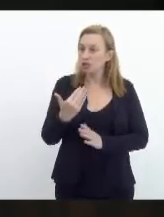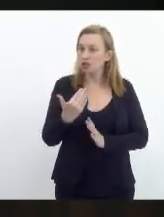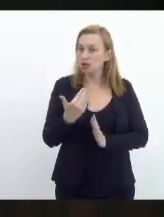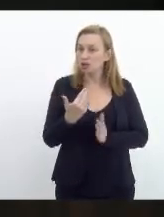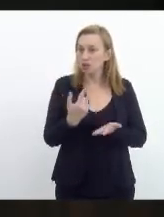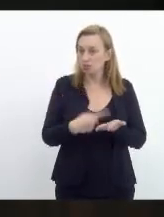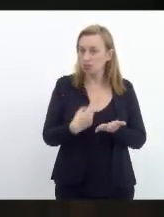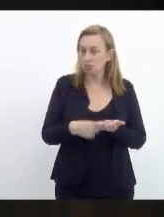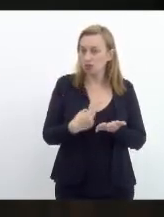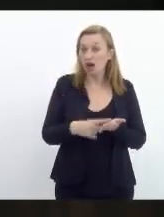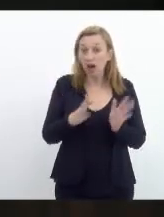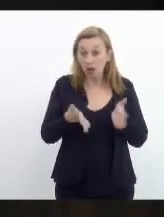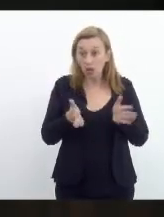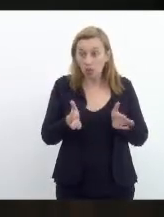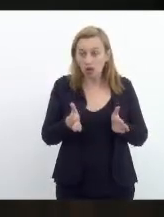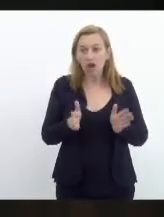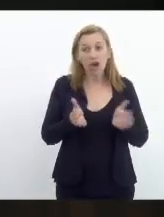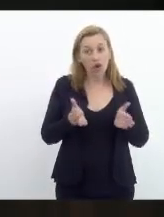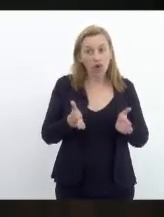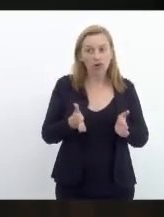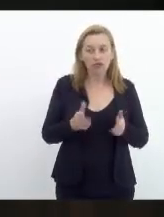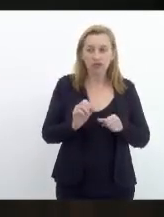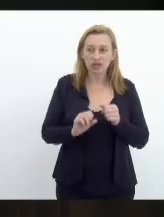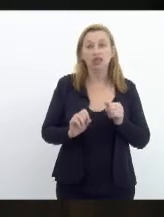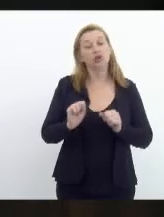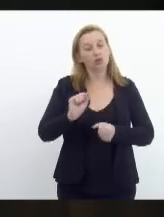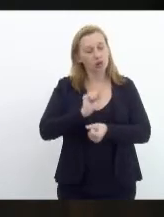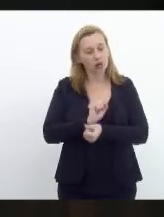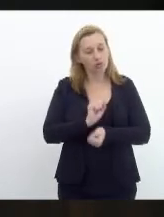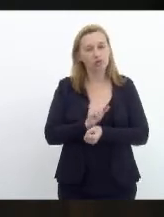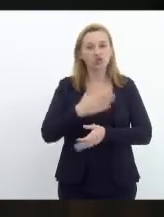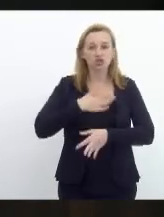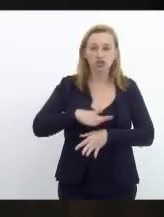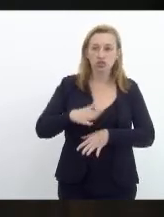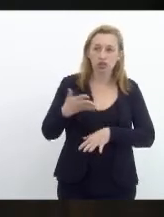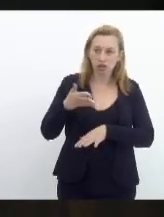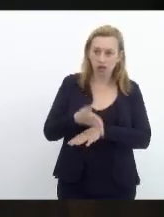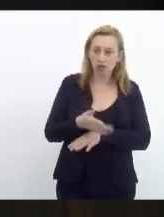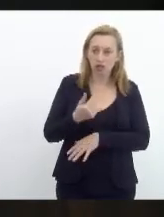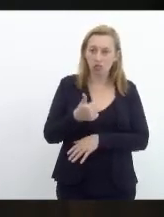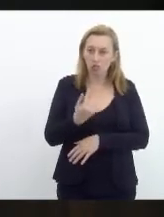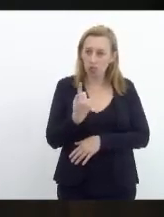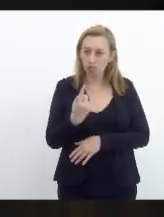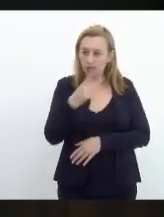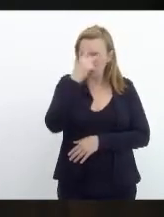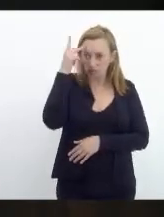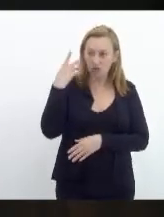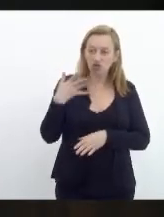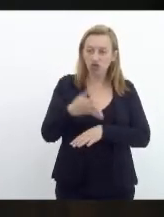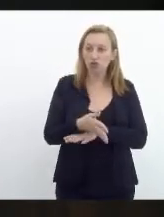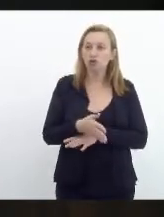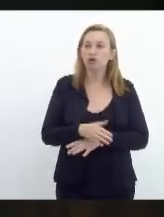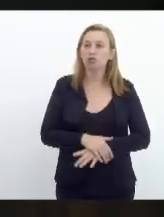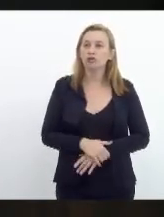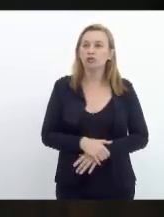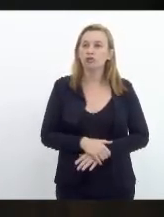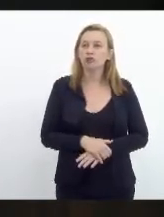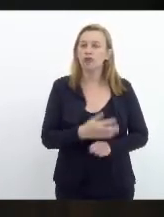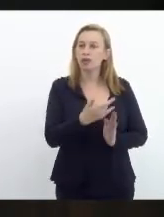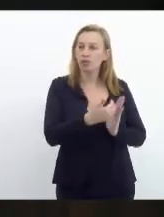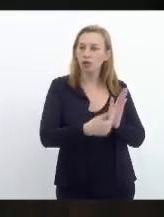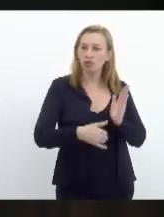pode ser agora. Então vamos fazer agora, não, espera que vai chegar uma pessoa. Fizemos a agenda, quando chegou a pessoa, com